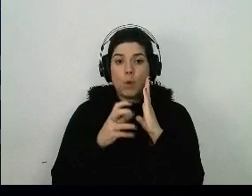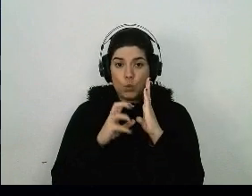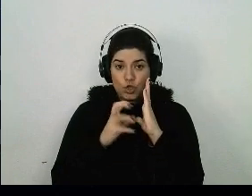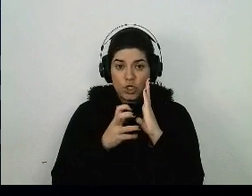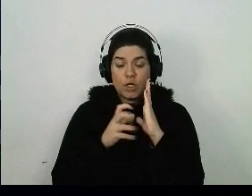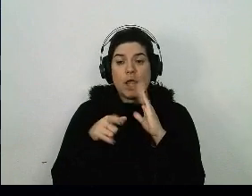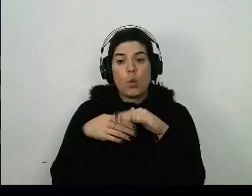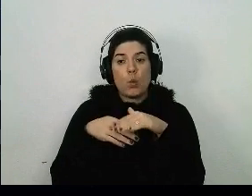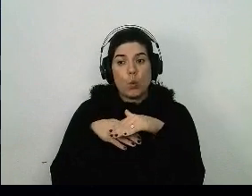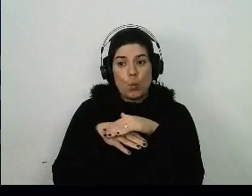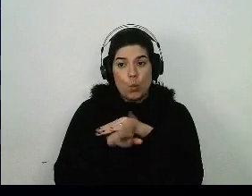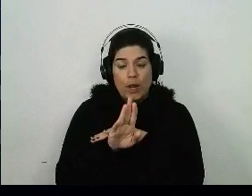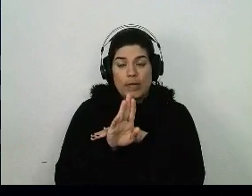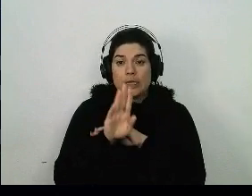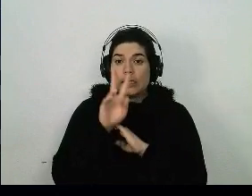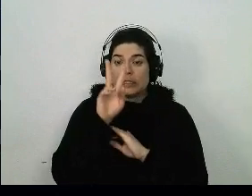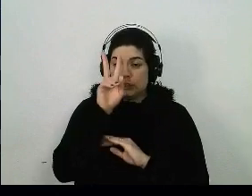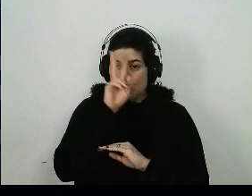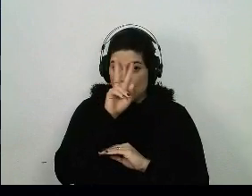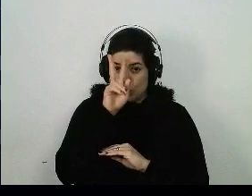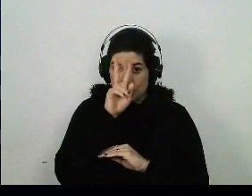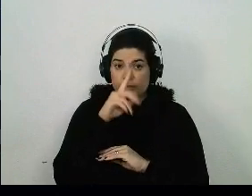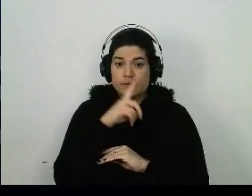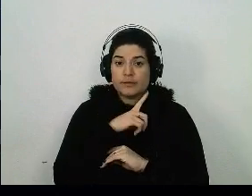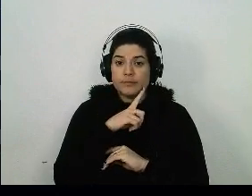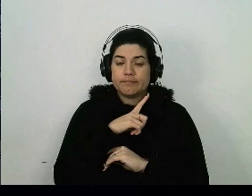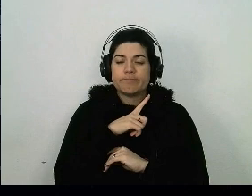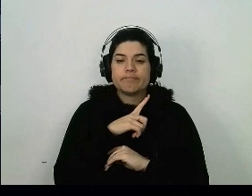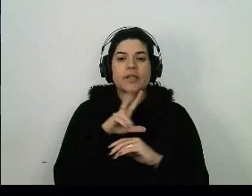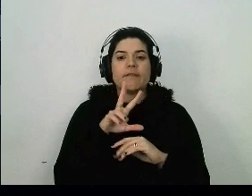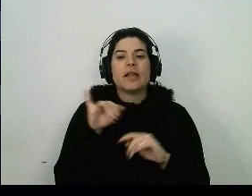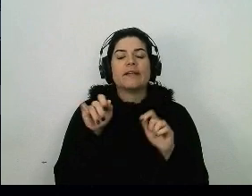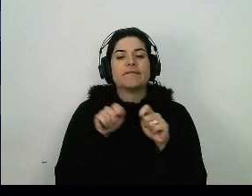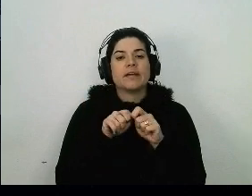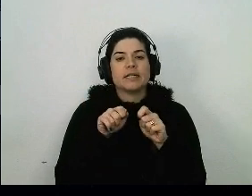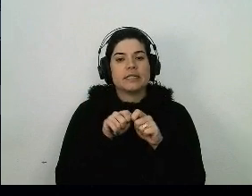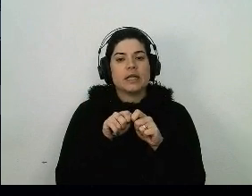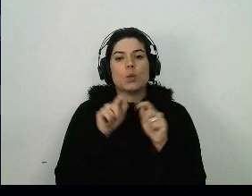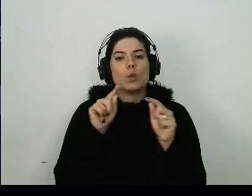em storage, que vai fazer a função dos nossos blocos.